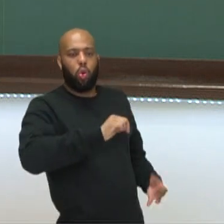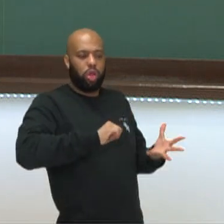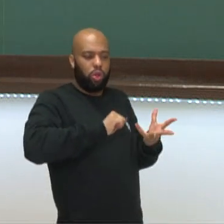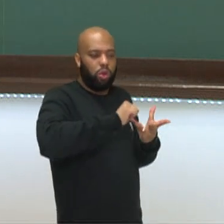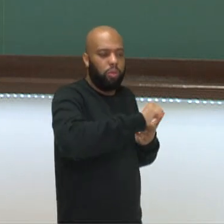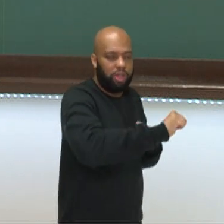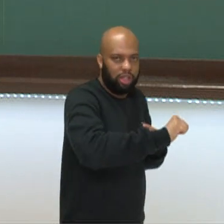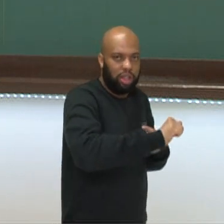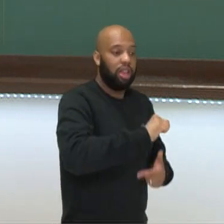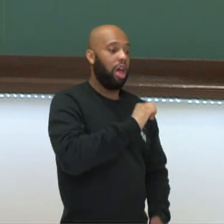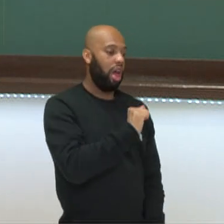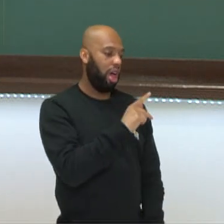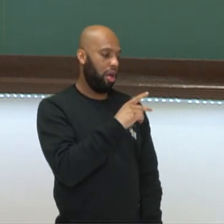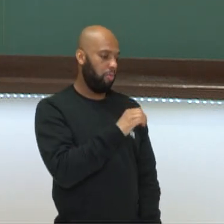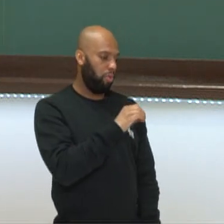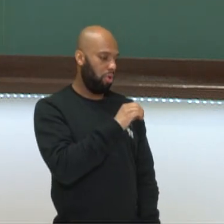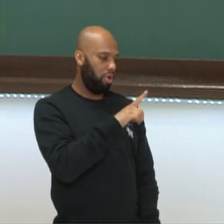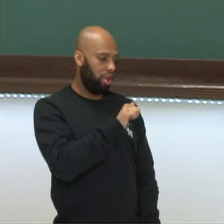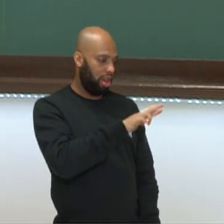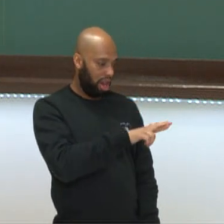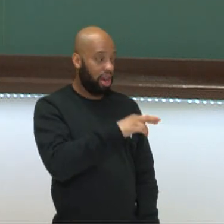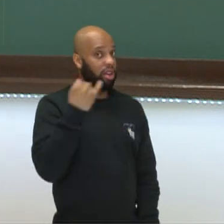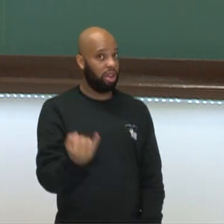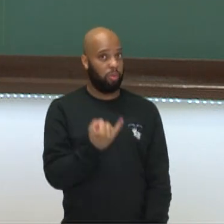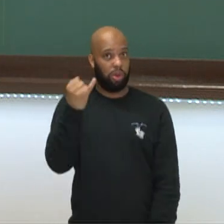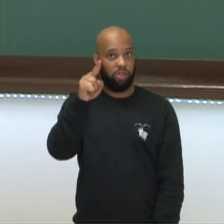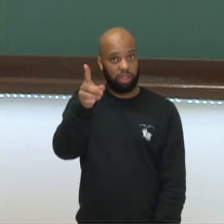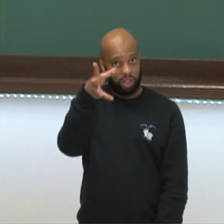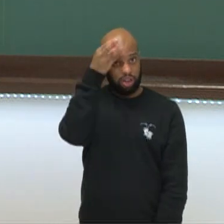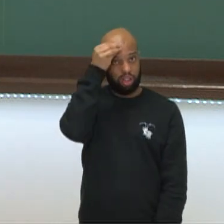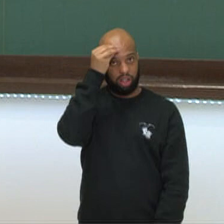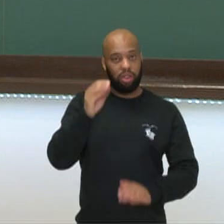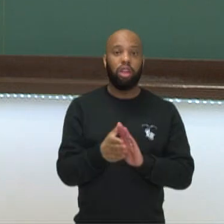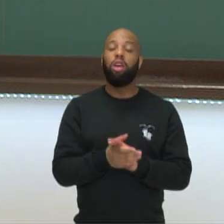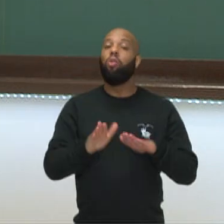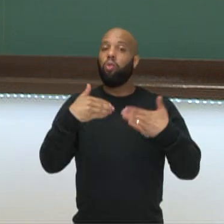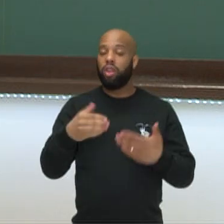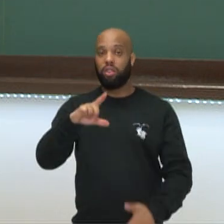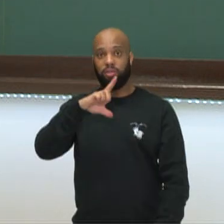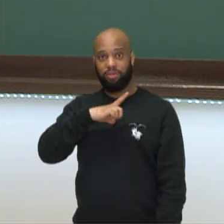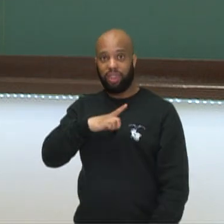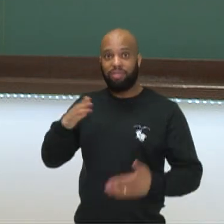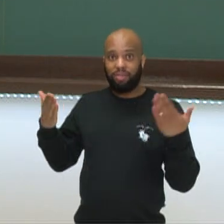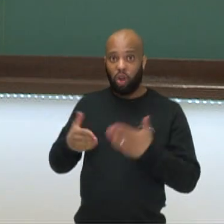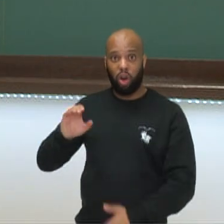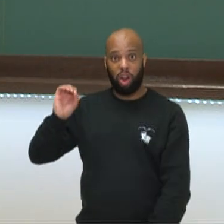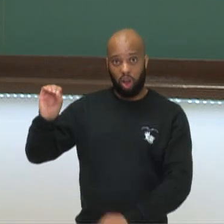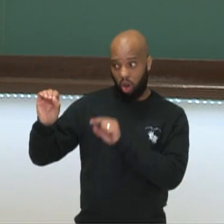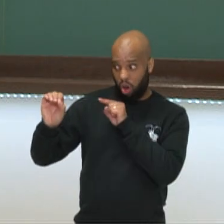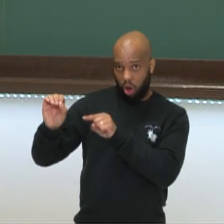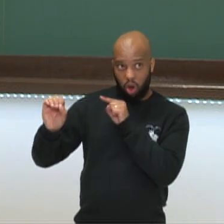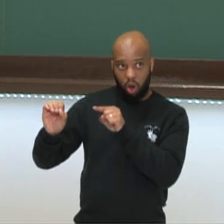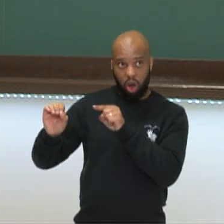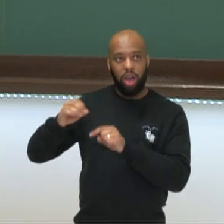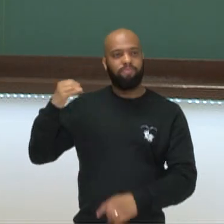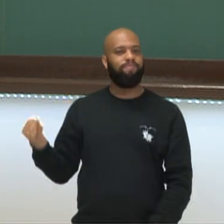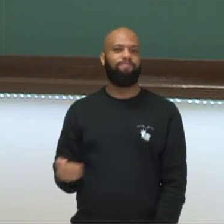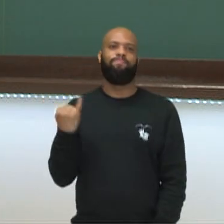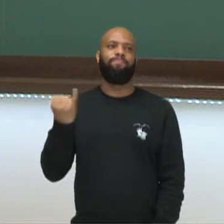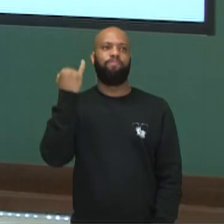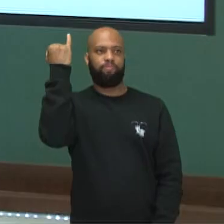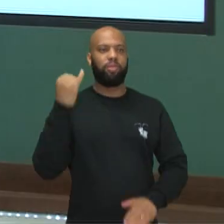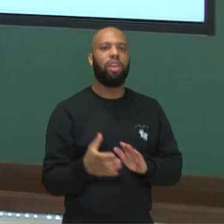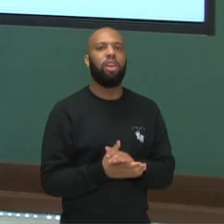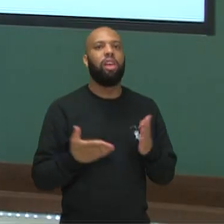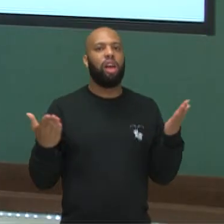substância apolar. Lembre-se disto. Então, a presença aqui deste oxigênio é bastante fundamental.